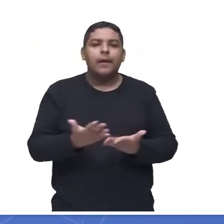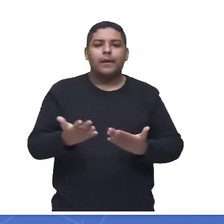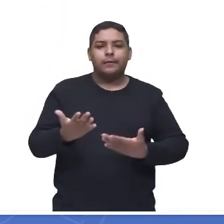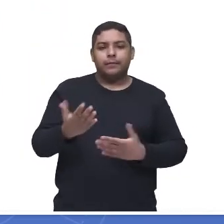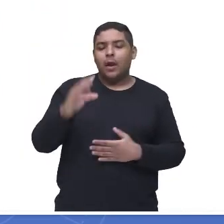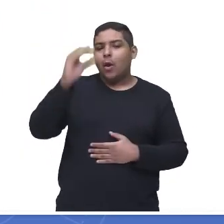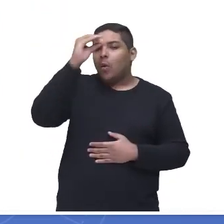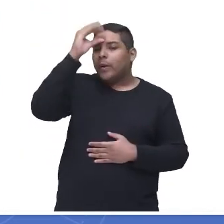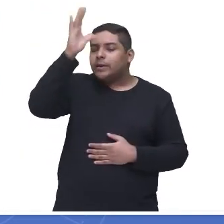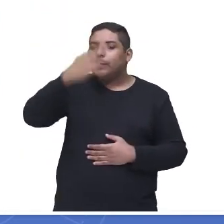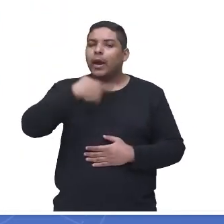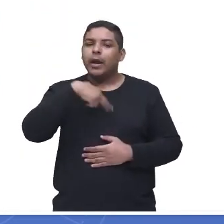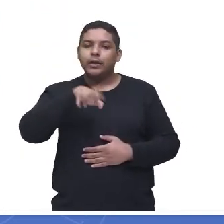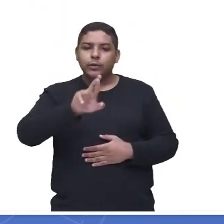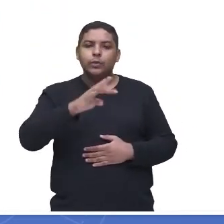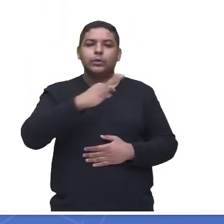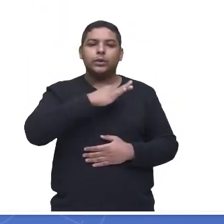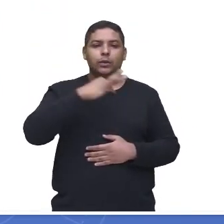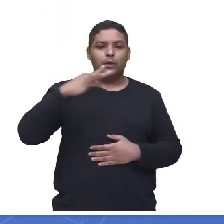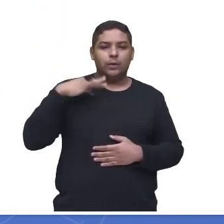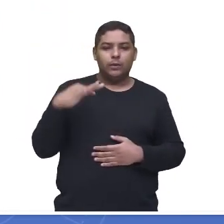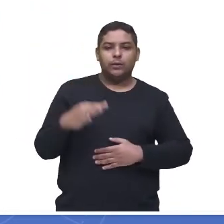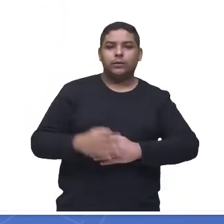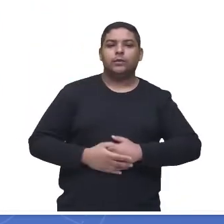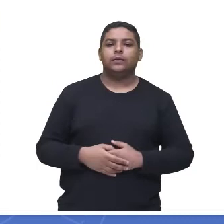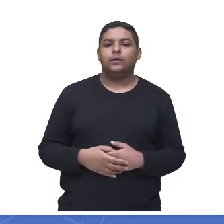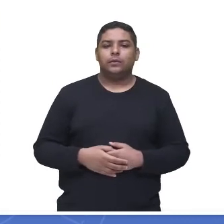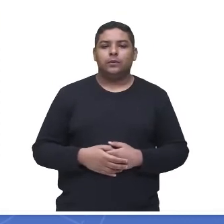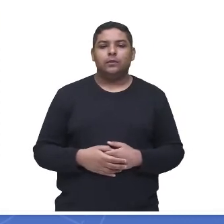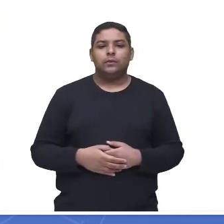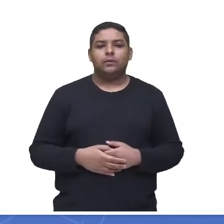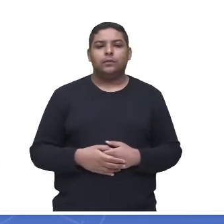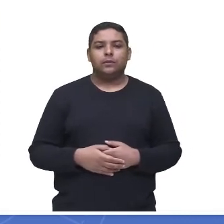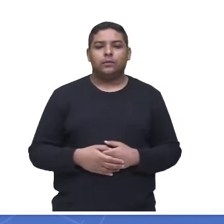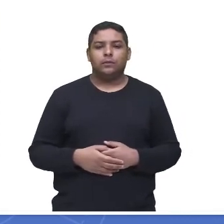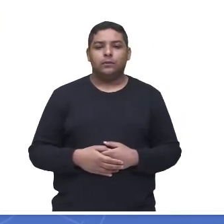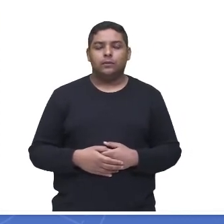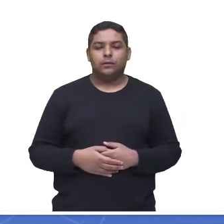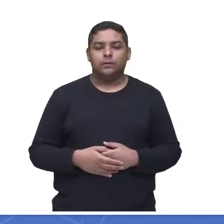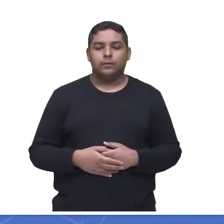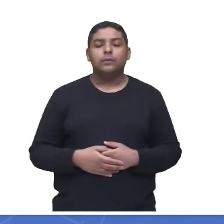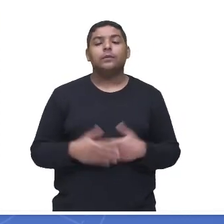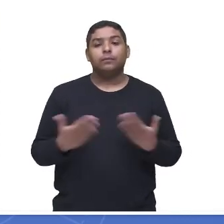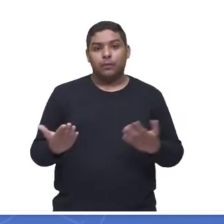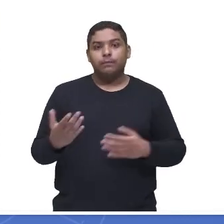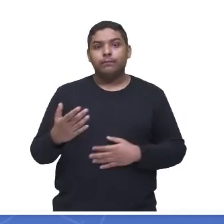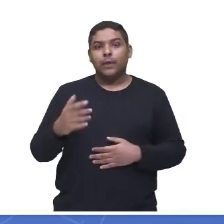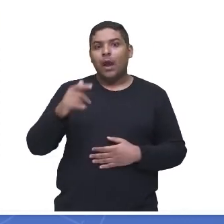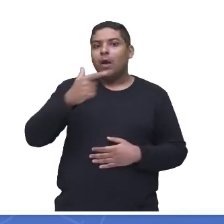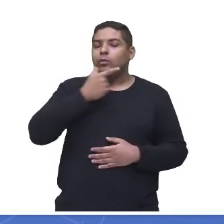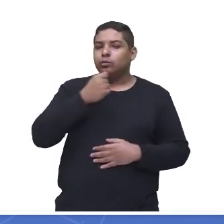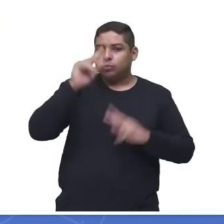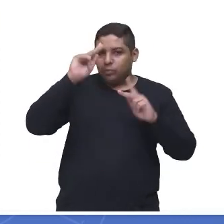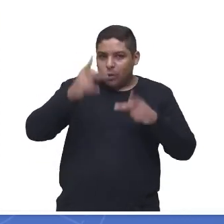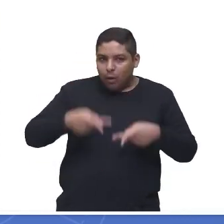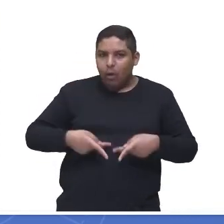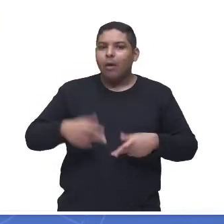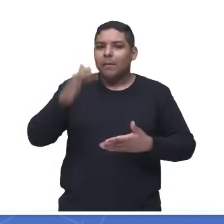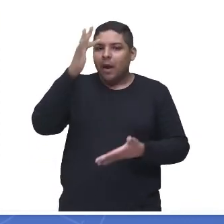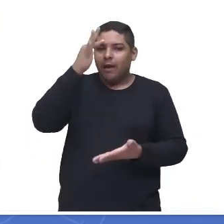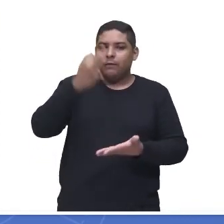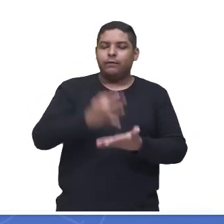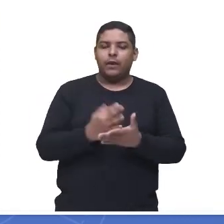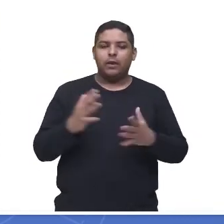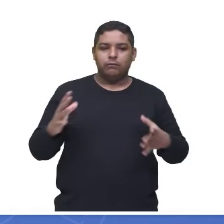conhecimento religioso, teológico. Então era o homem e a fé. Depois nós tivemos